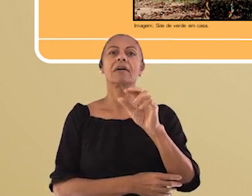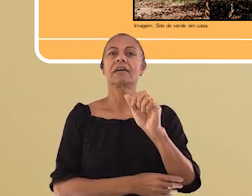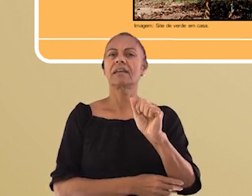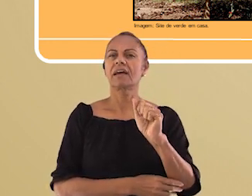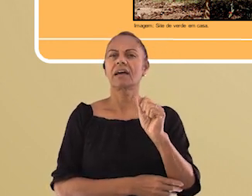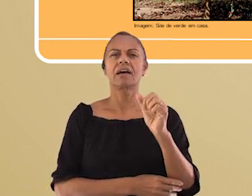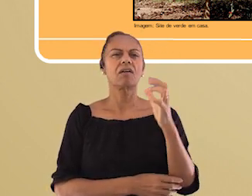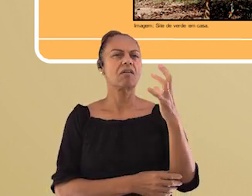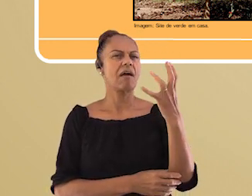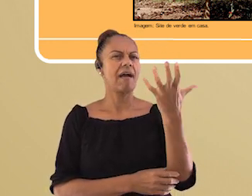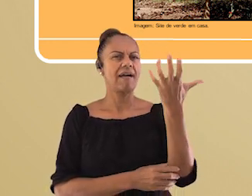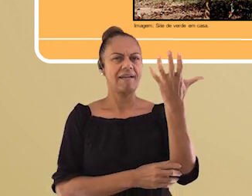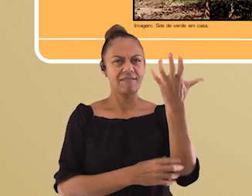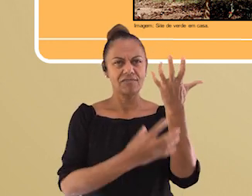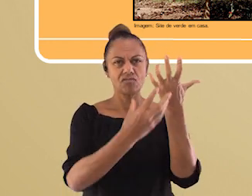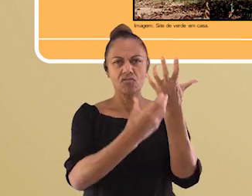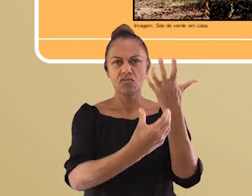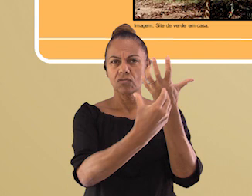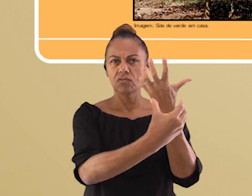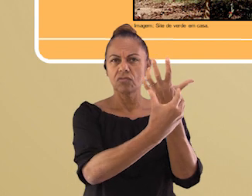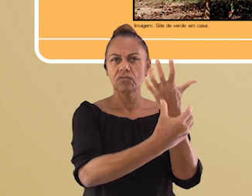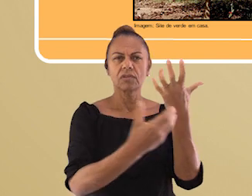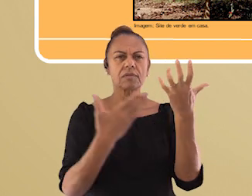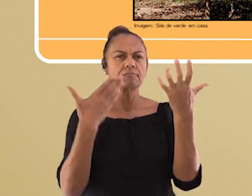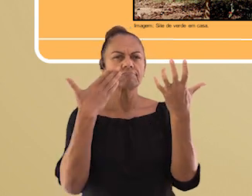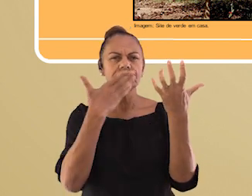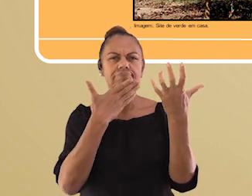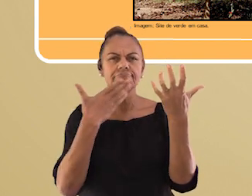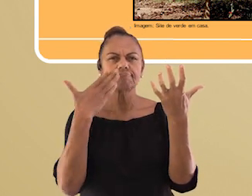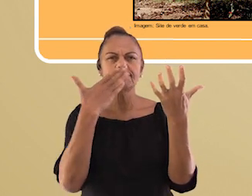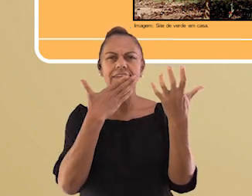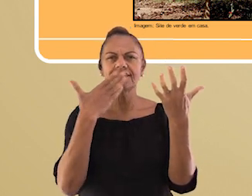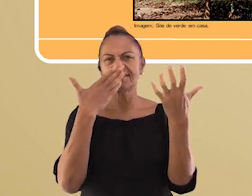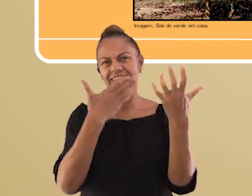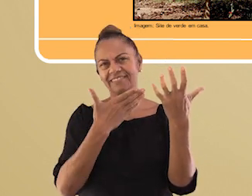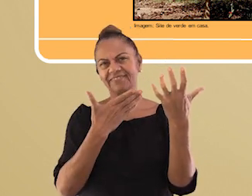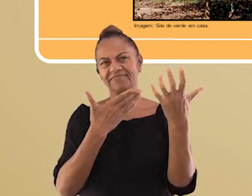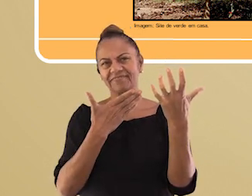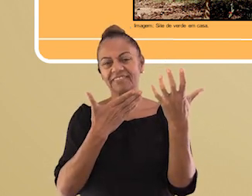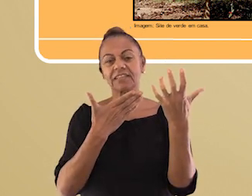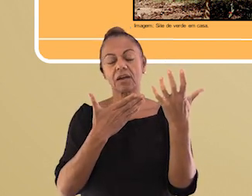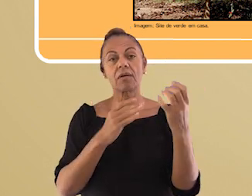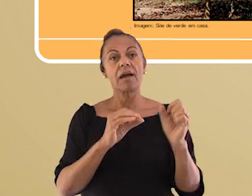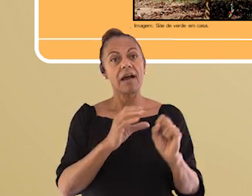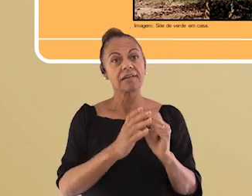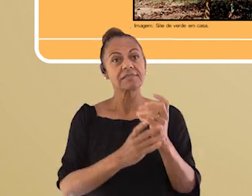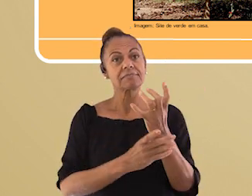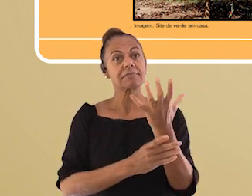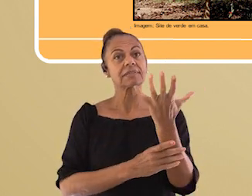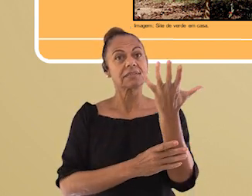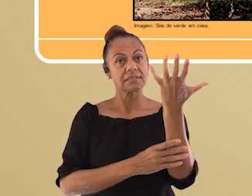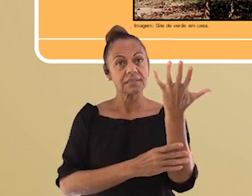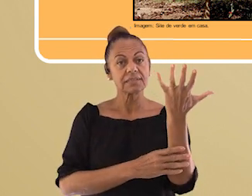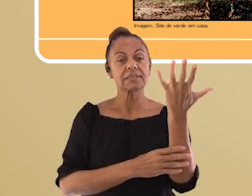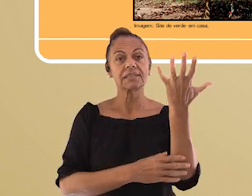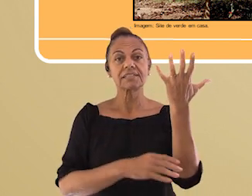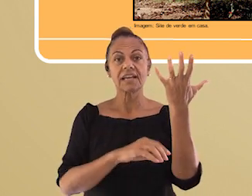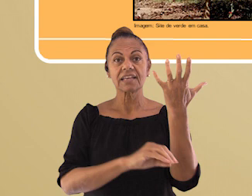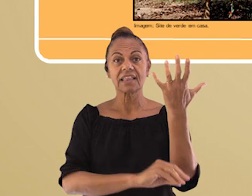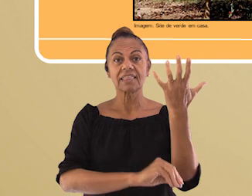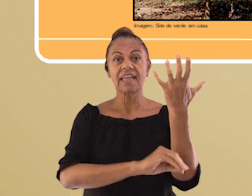dá um fruto muito gostoso, a amora. As plantas terrestres precisam da água para